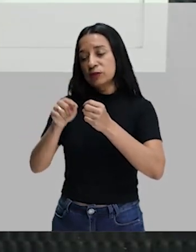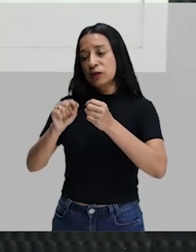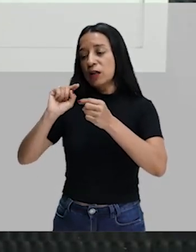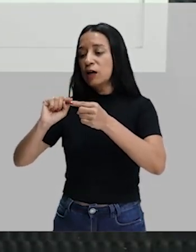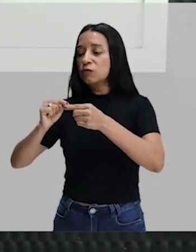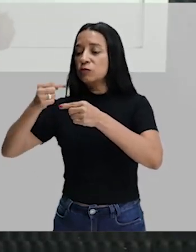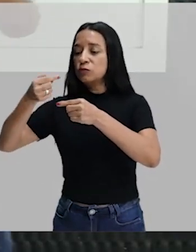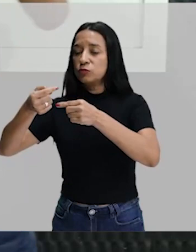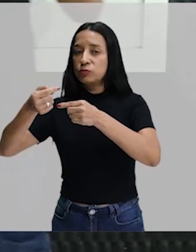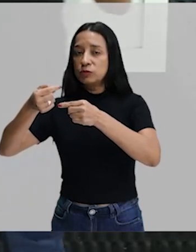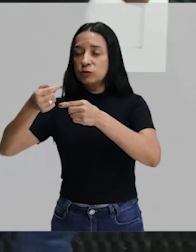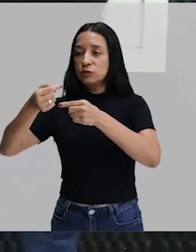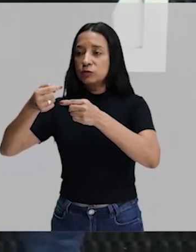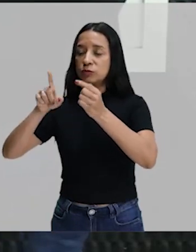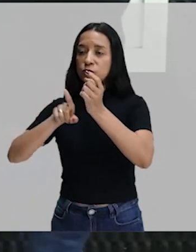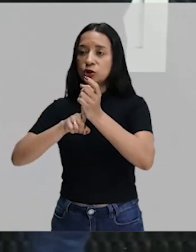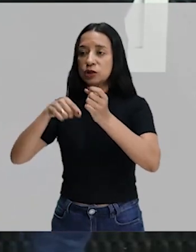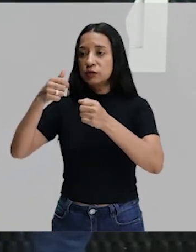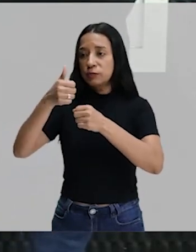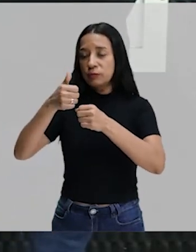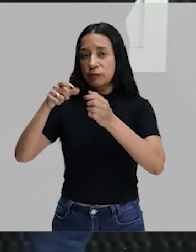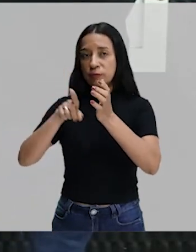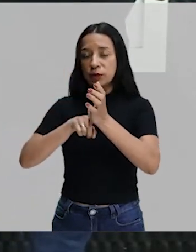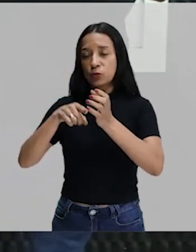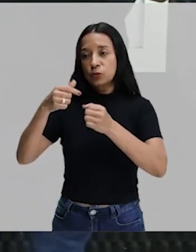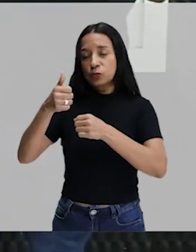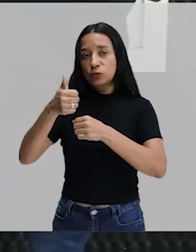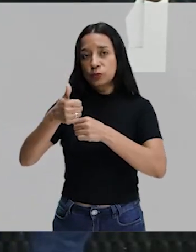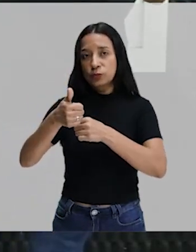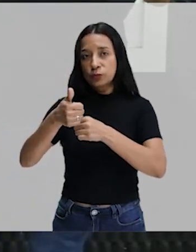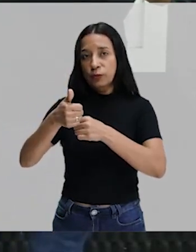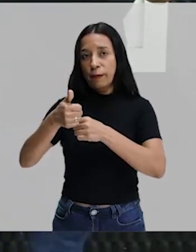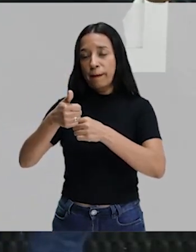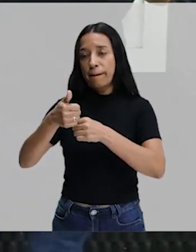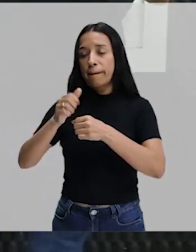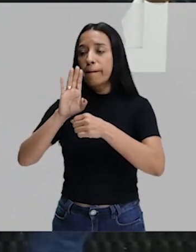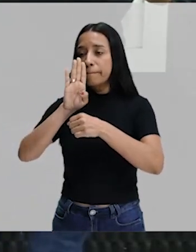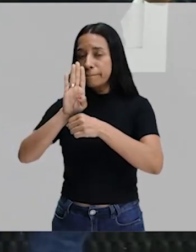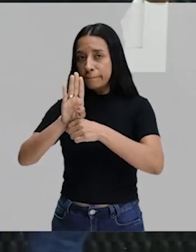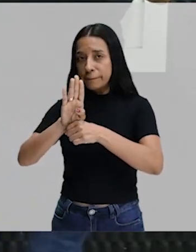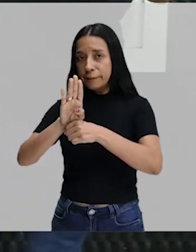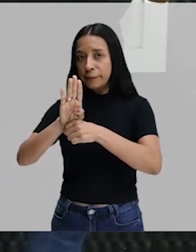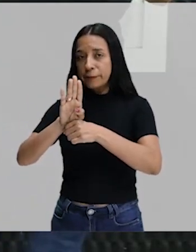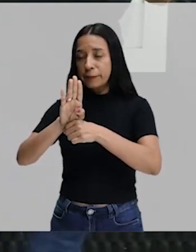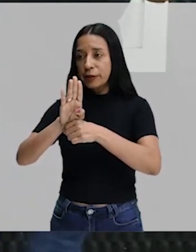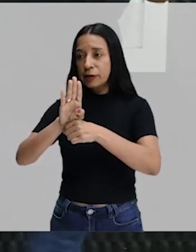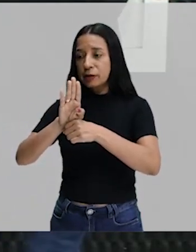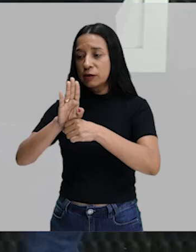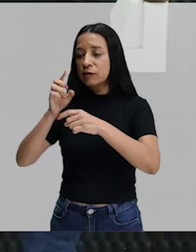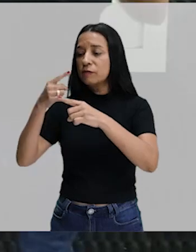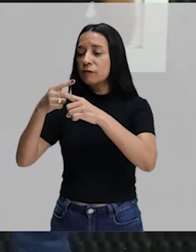menos 1. Então, vai ficar B, que multiplica x menos 1.